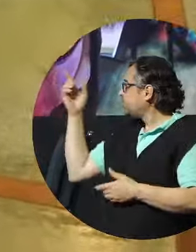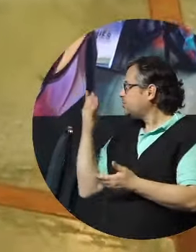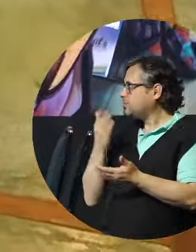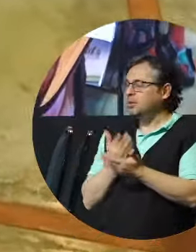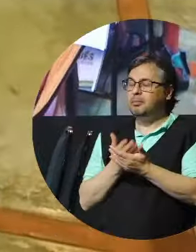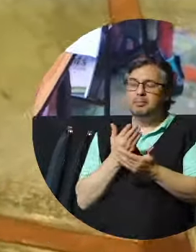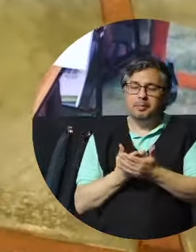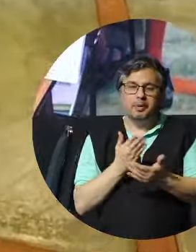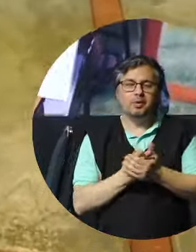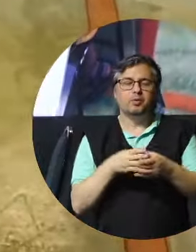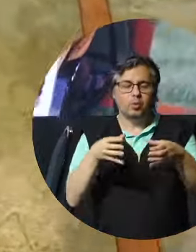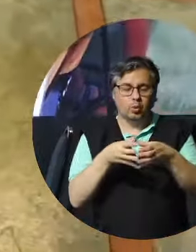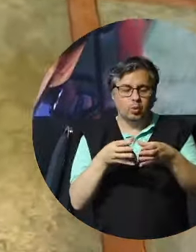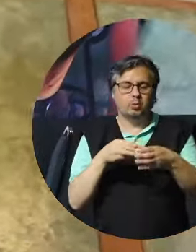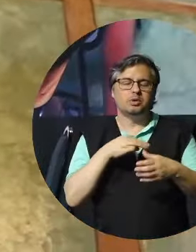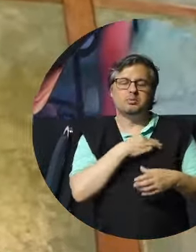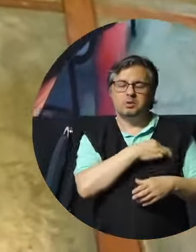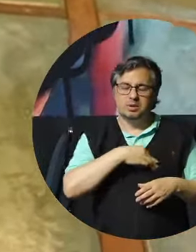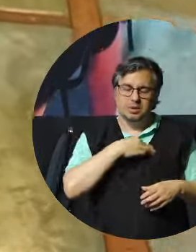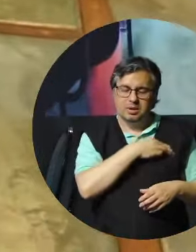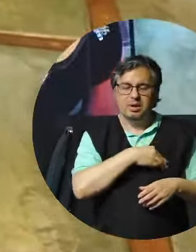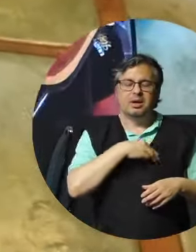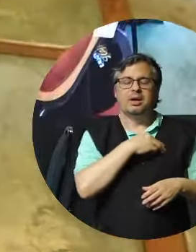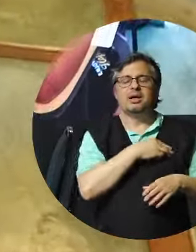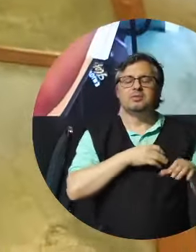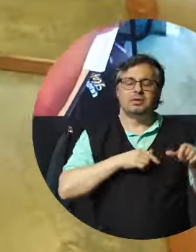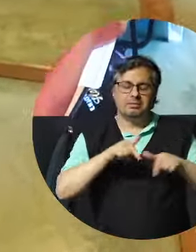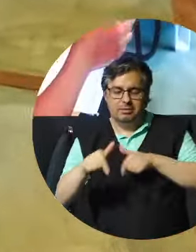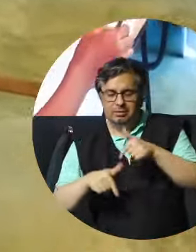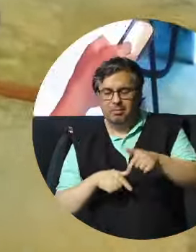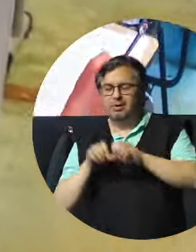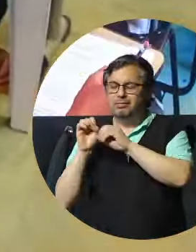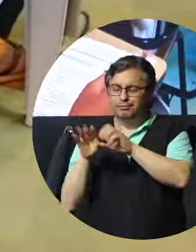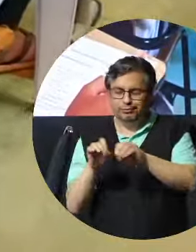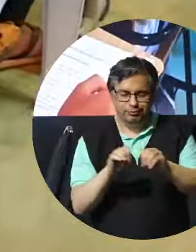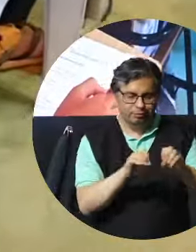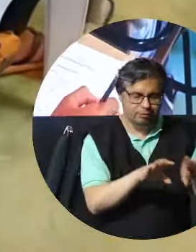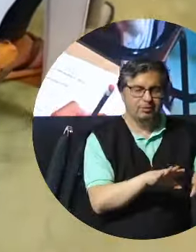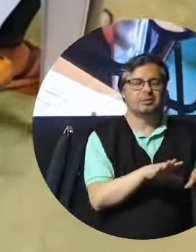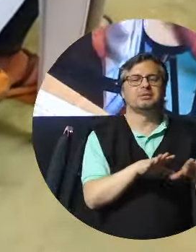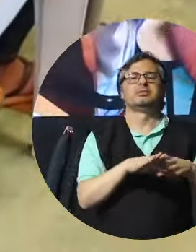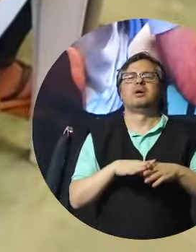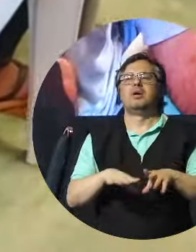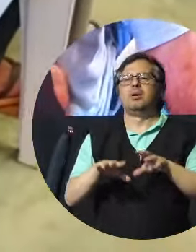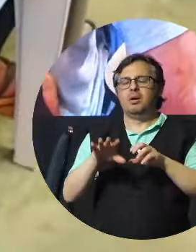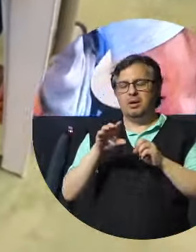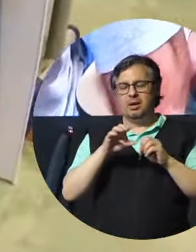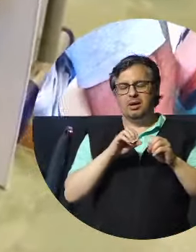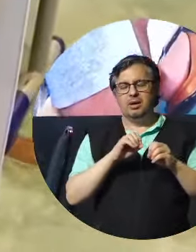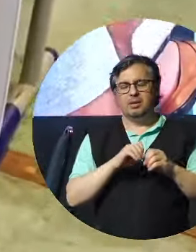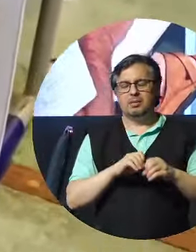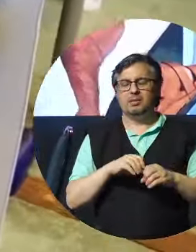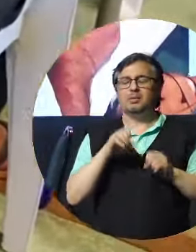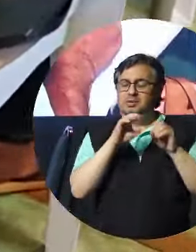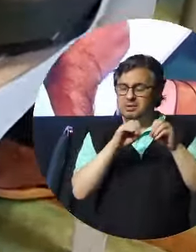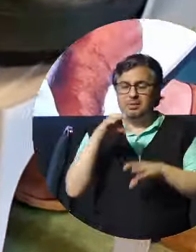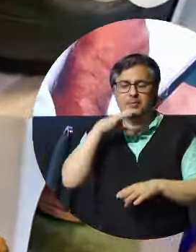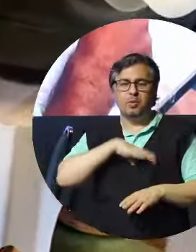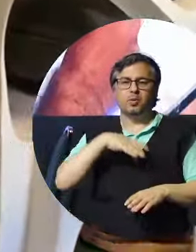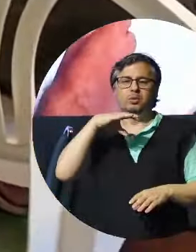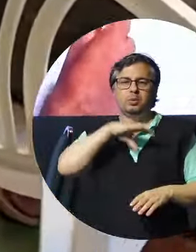de missionários. Um time de missionários investindo na educação, lá no aprendizado do português.